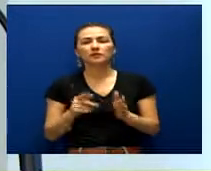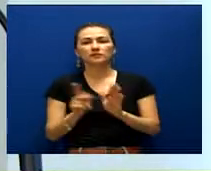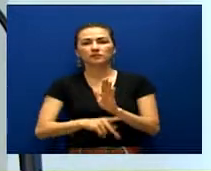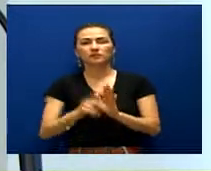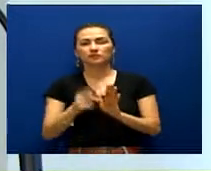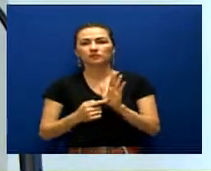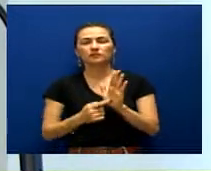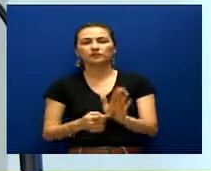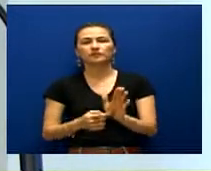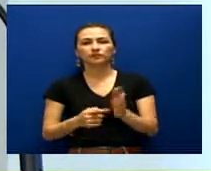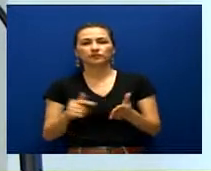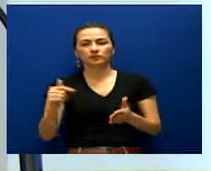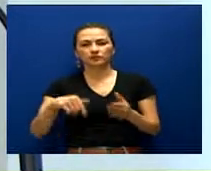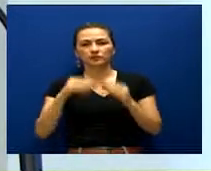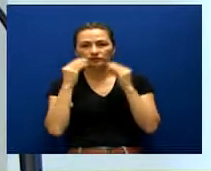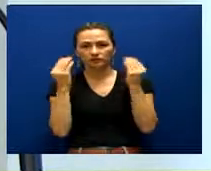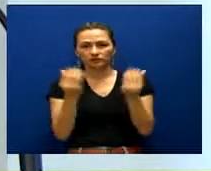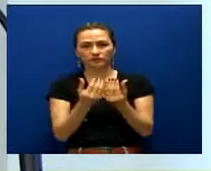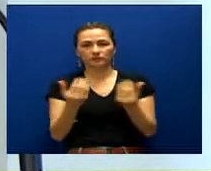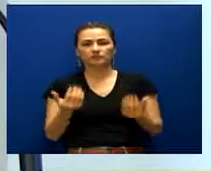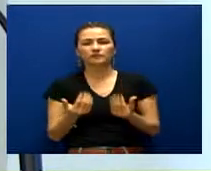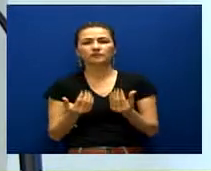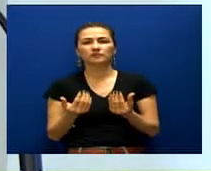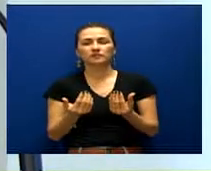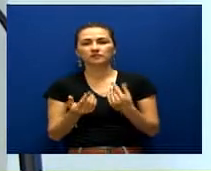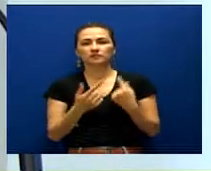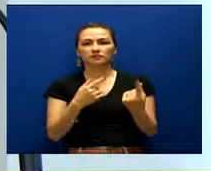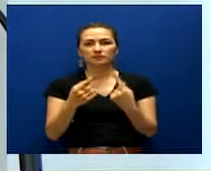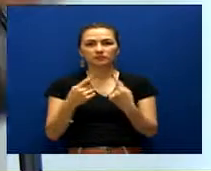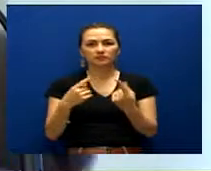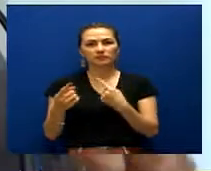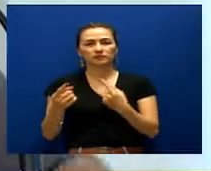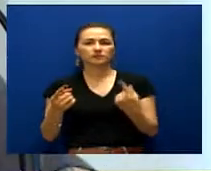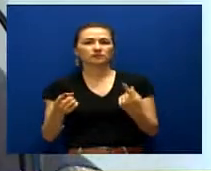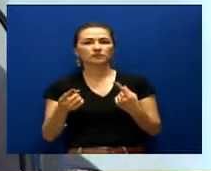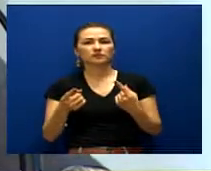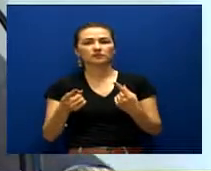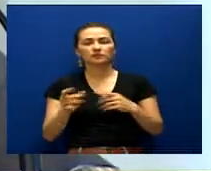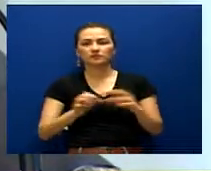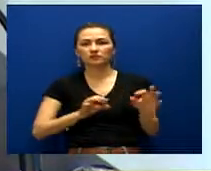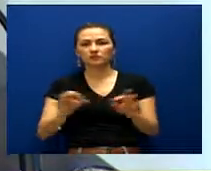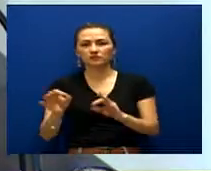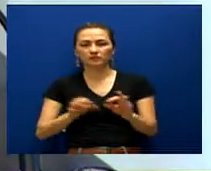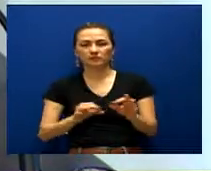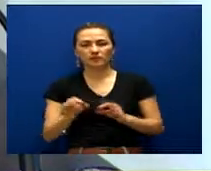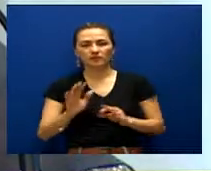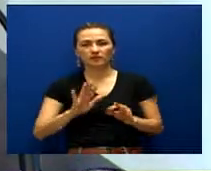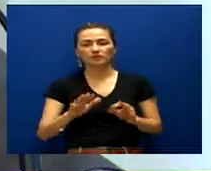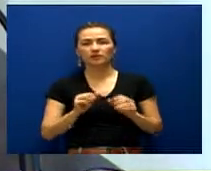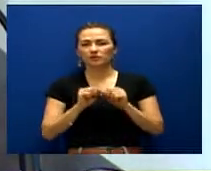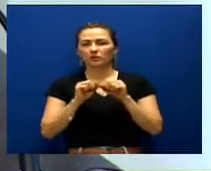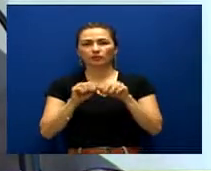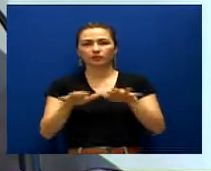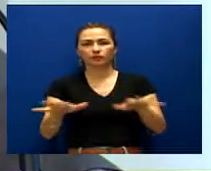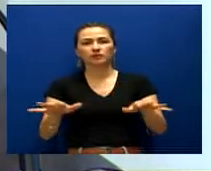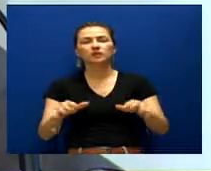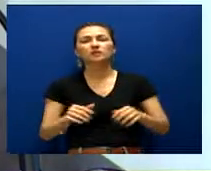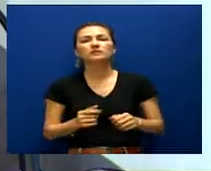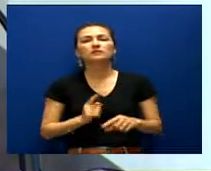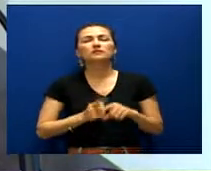ainda está em tramitação, mas já gerou uma grande repercussão por